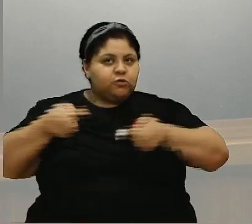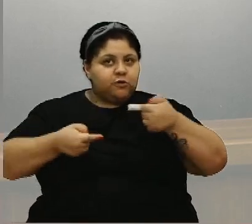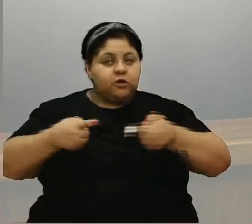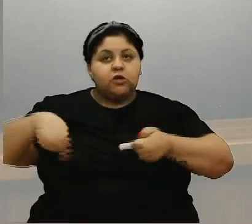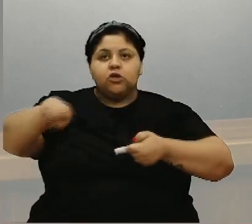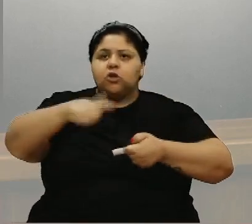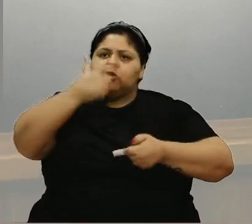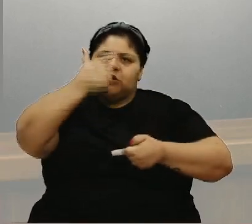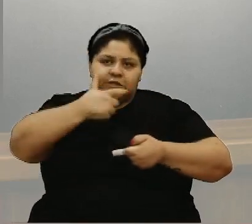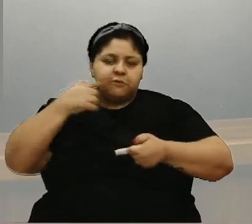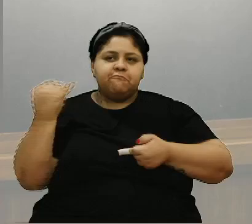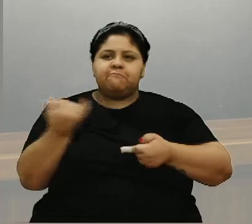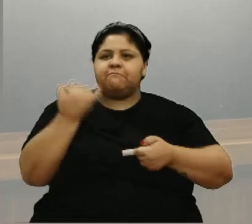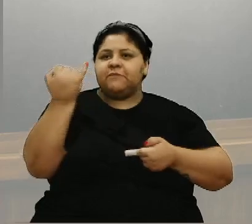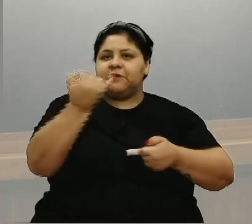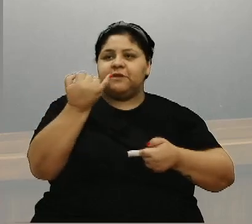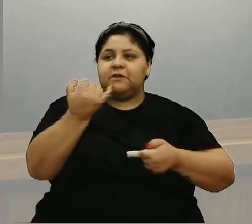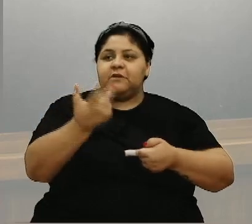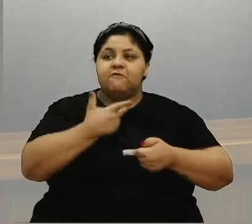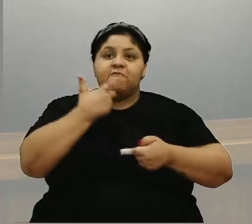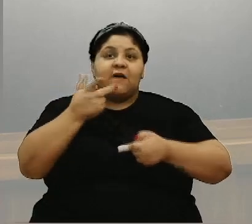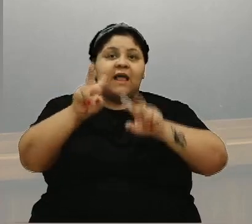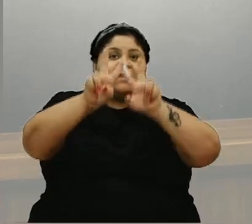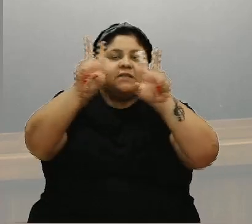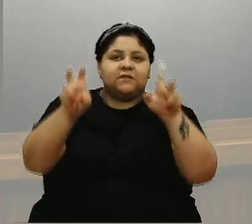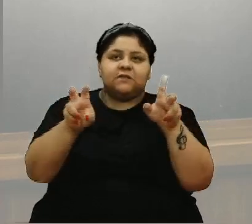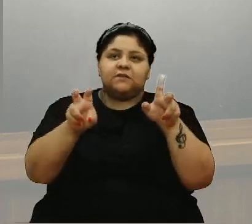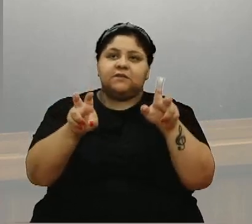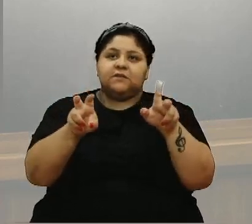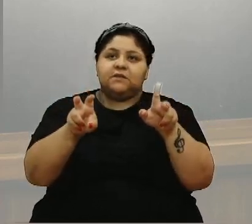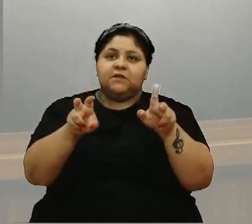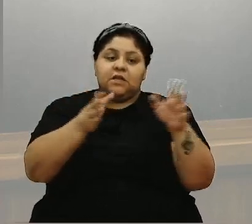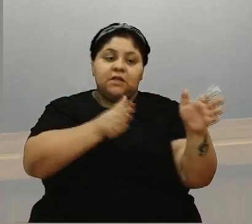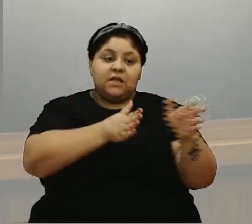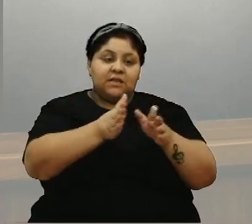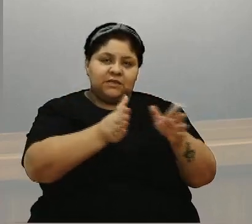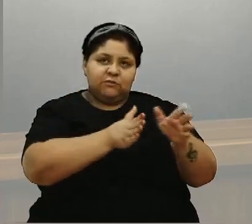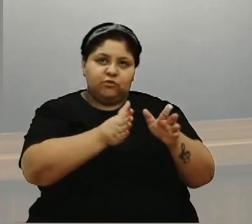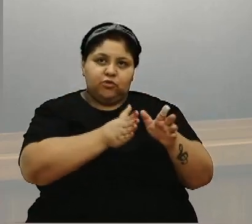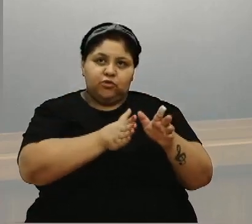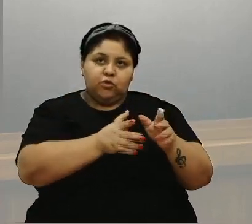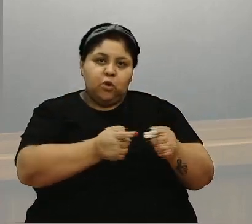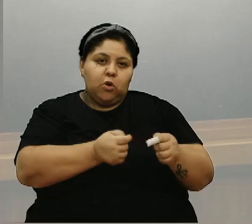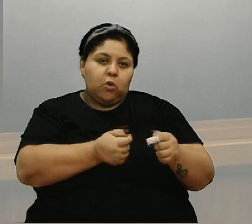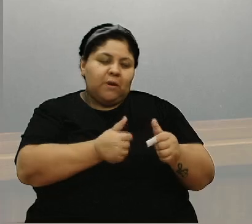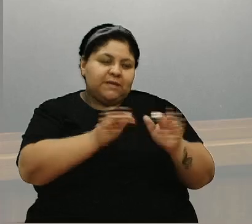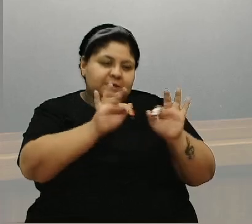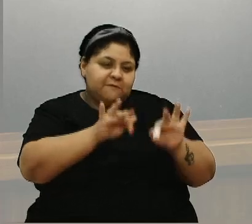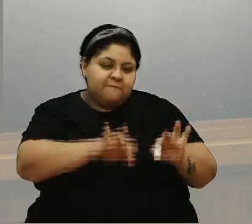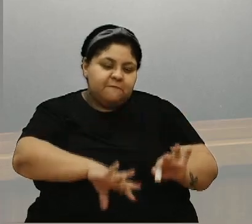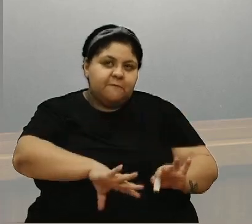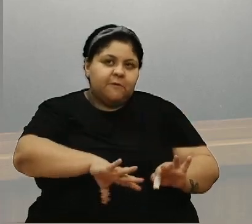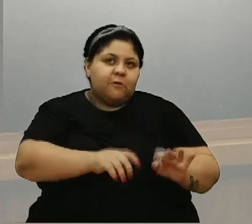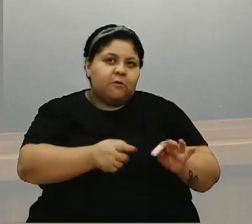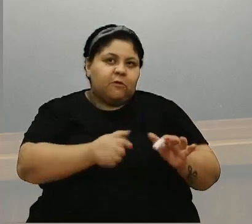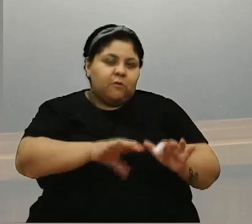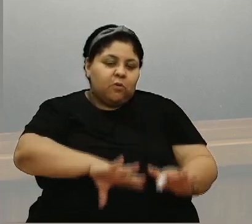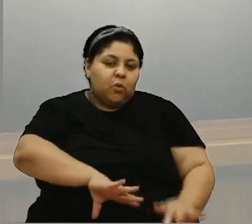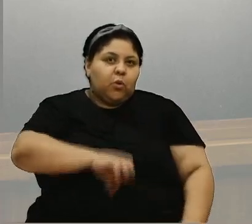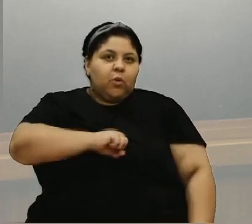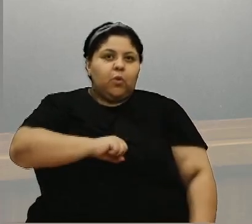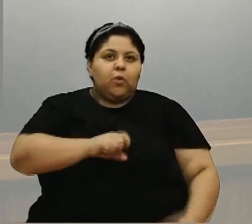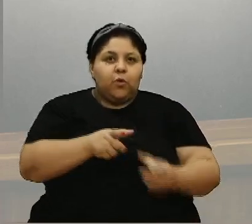nós achamos importante trazer esse debate desta fase do climatério, que hoje em dia a população idosa